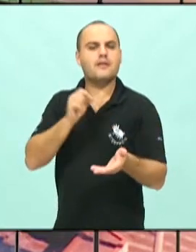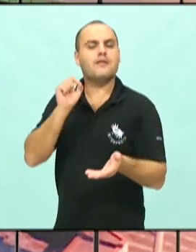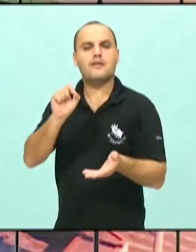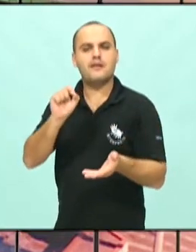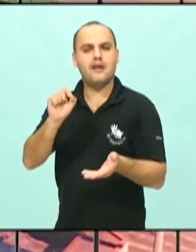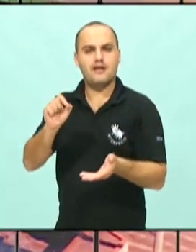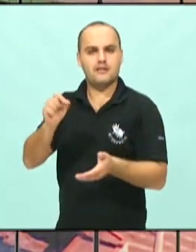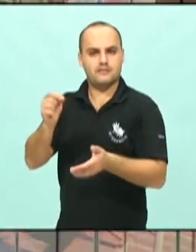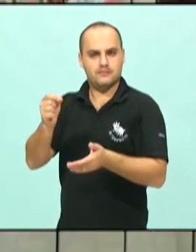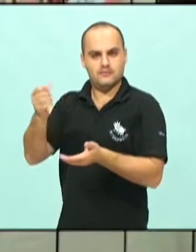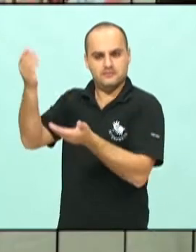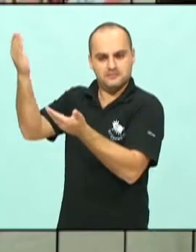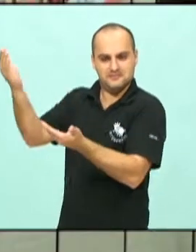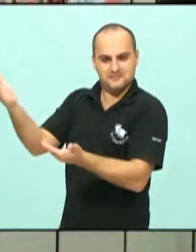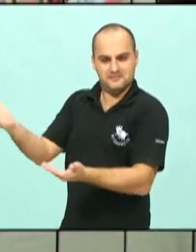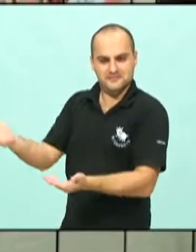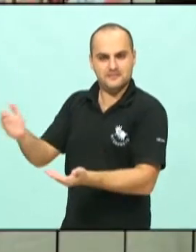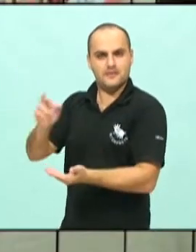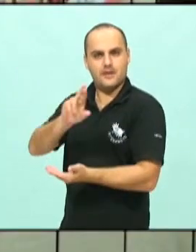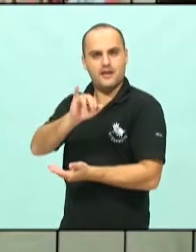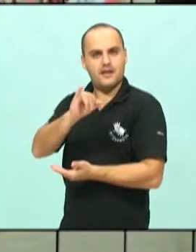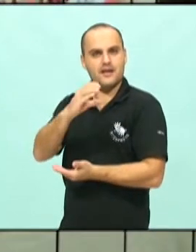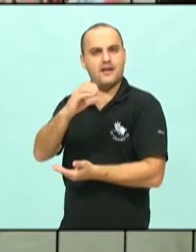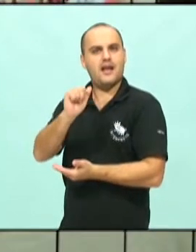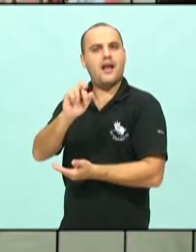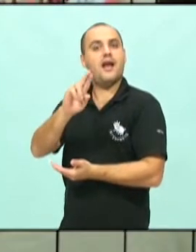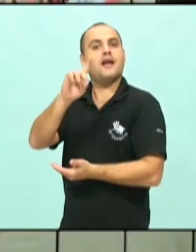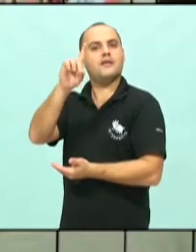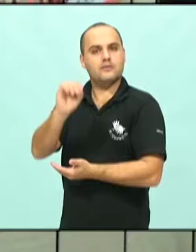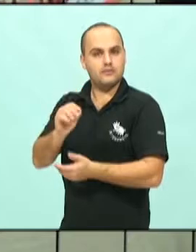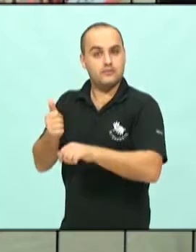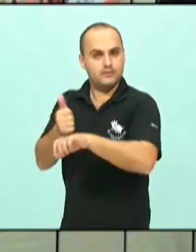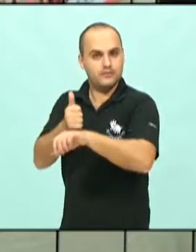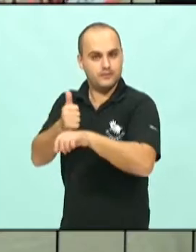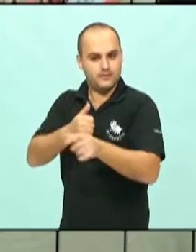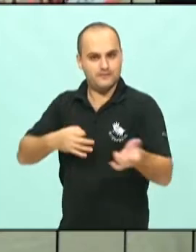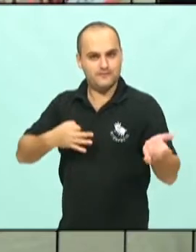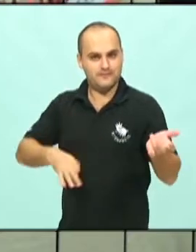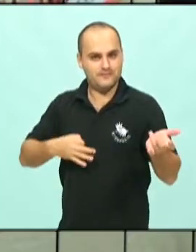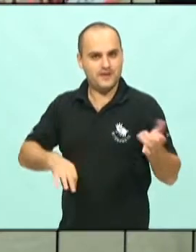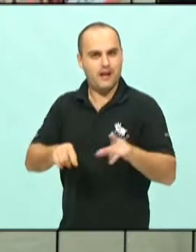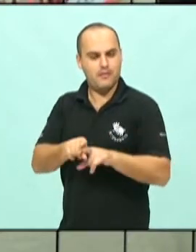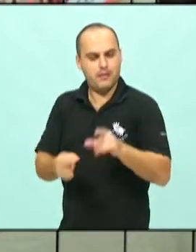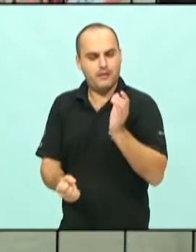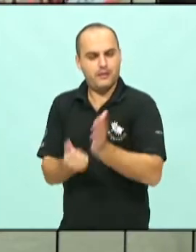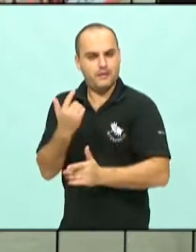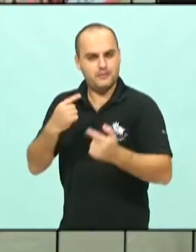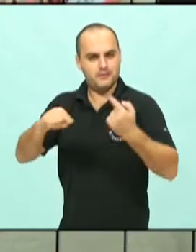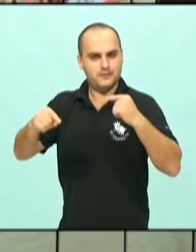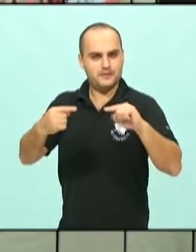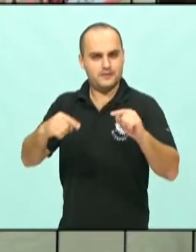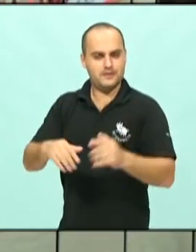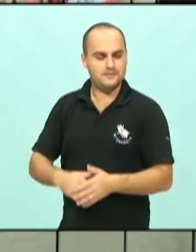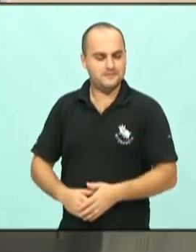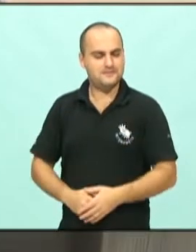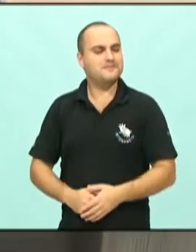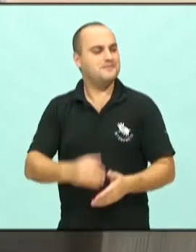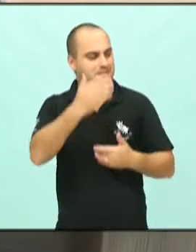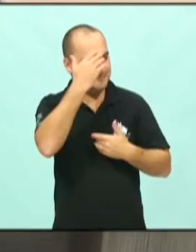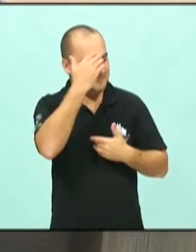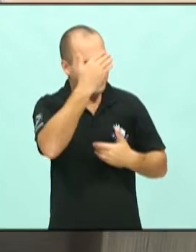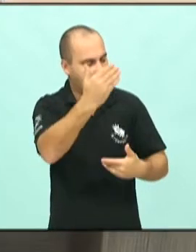compositor itajaiense Ricardo Pauletti. Olá, tudo bem, Ricardo? Tudo bem, Maurício, obrigado pelo convite, prazer estar aqui com